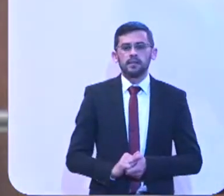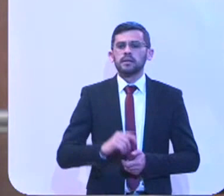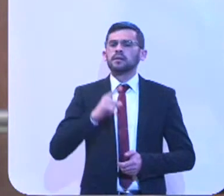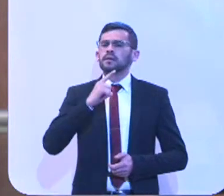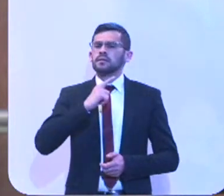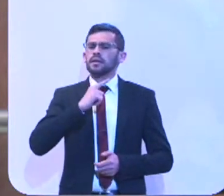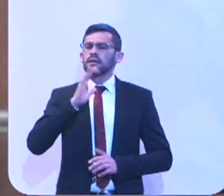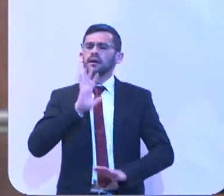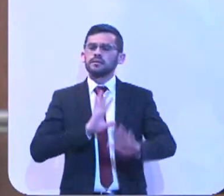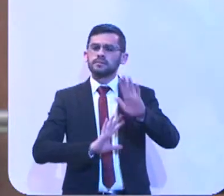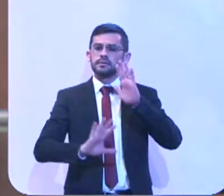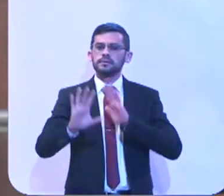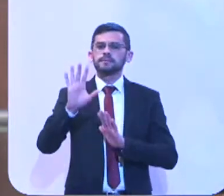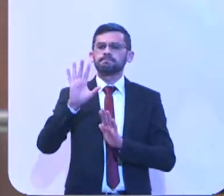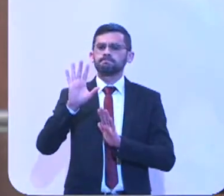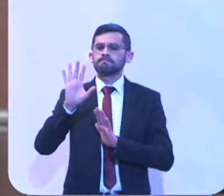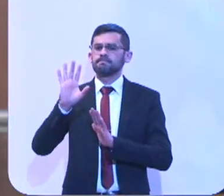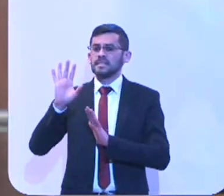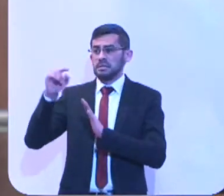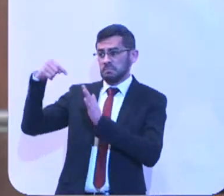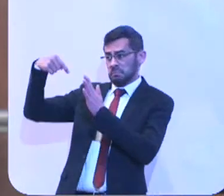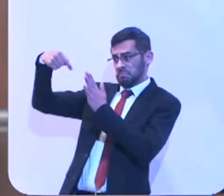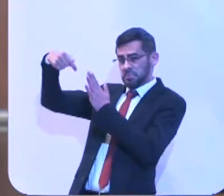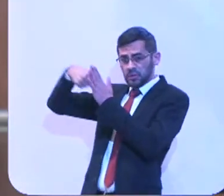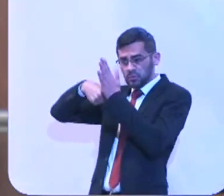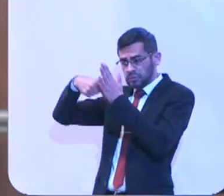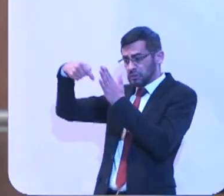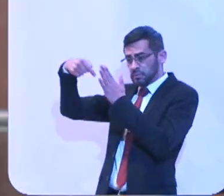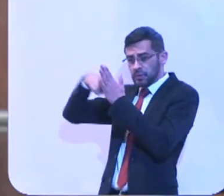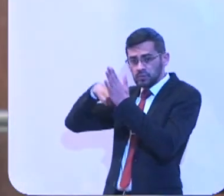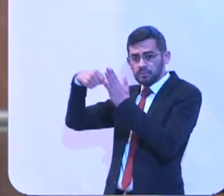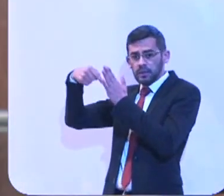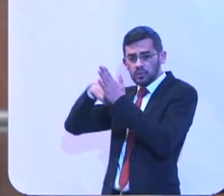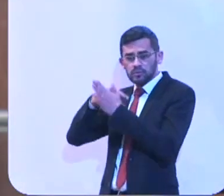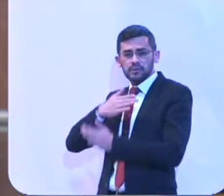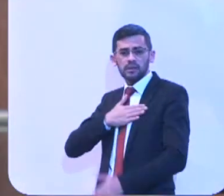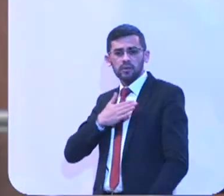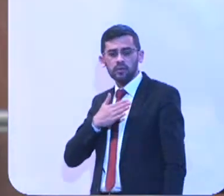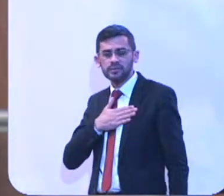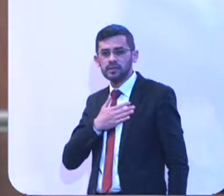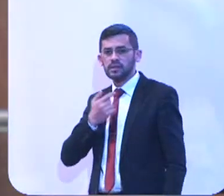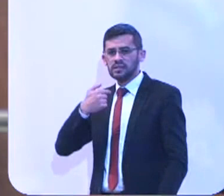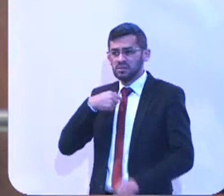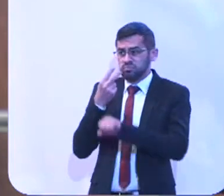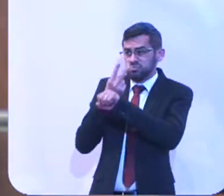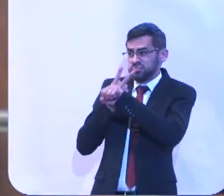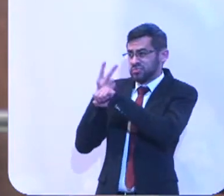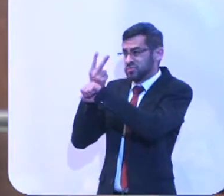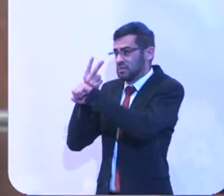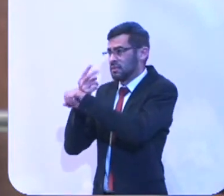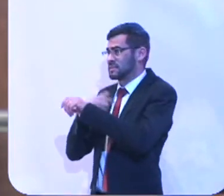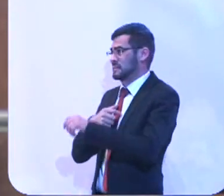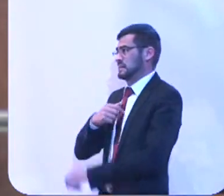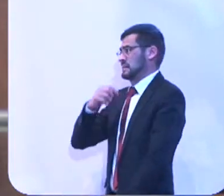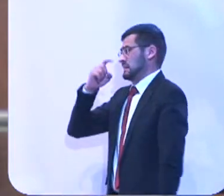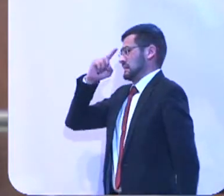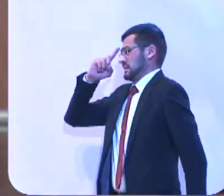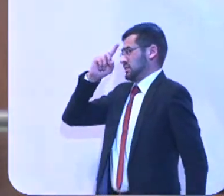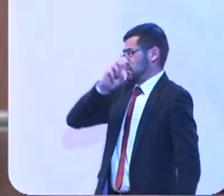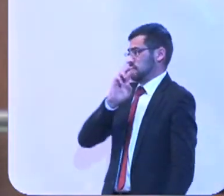Existem perguntas que são feitas pelo Espírito de Deus a nós quando estamos o buscando, que são difíceis de